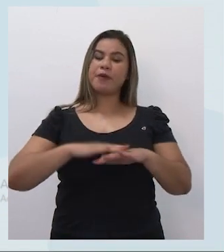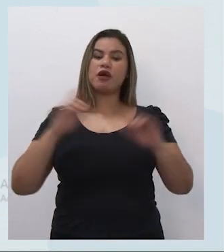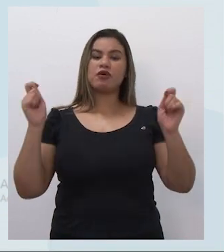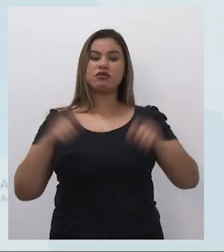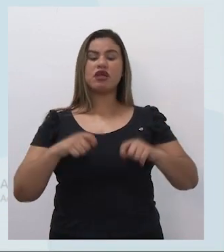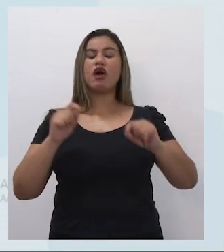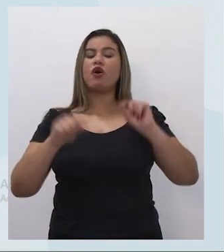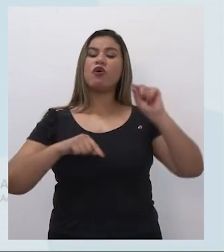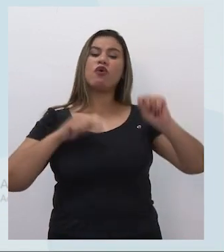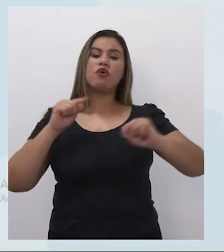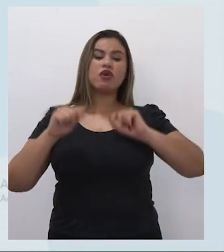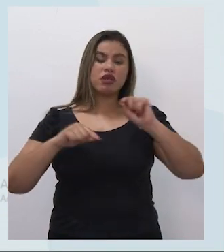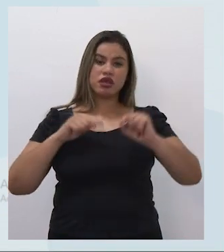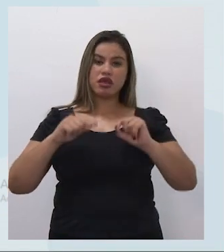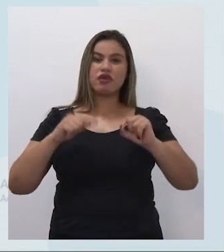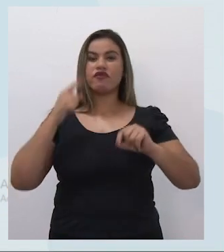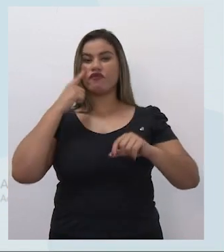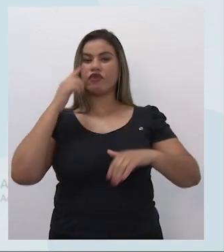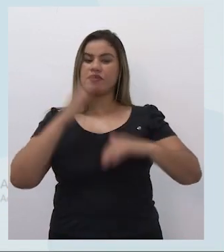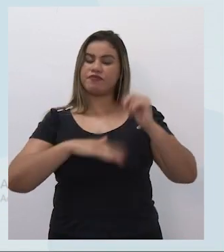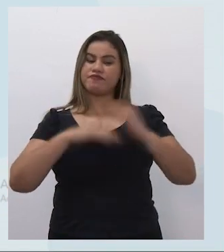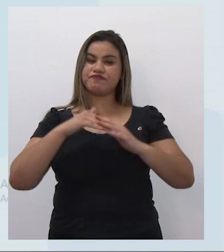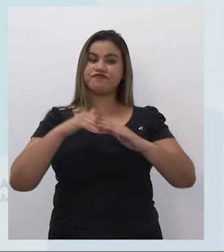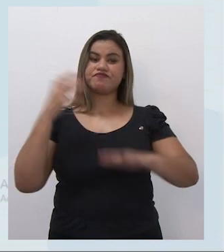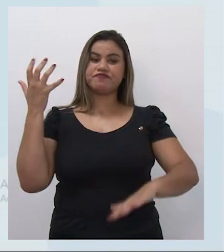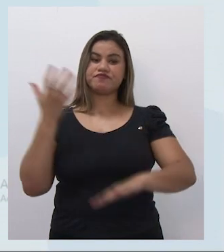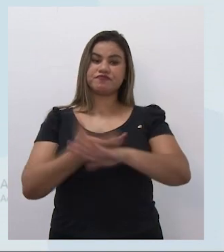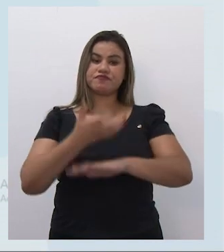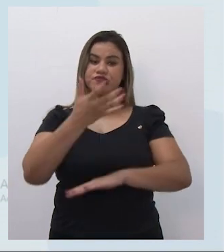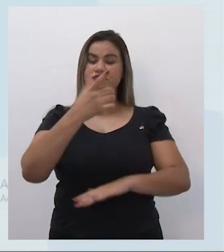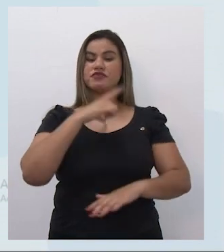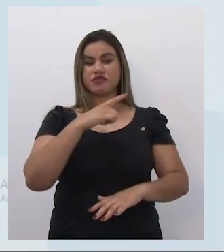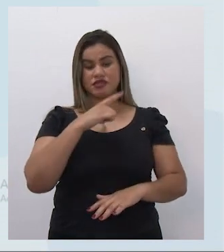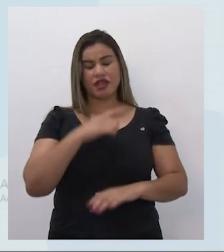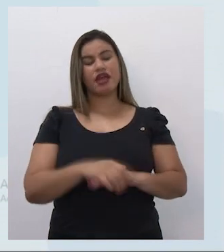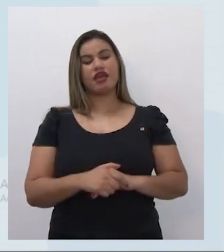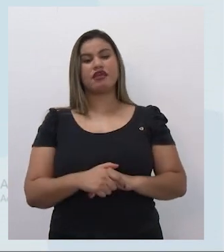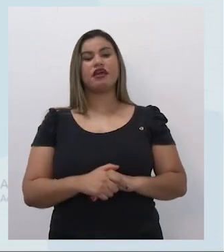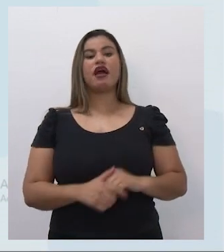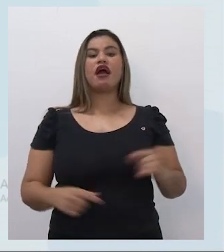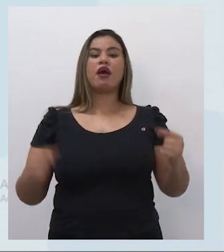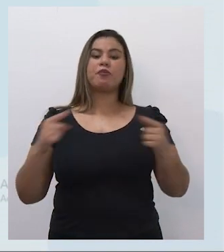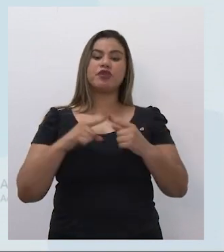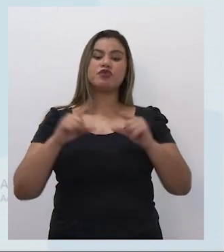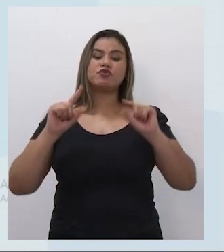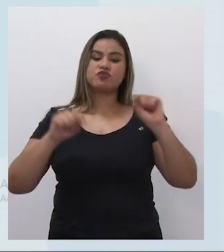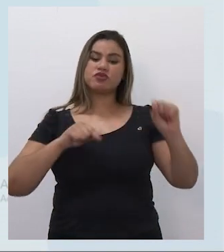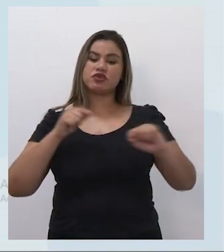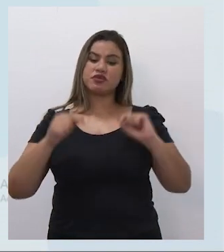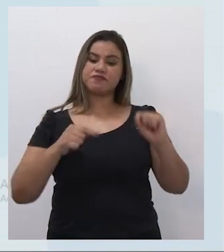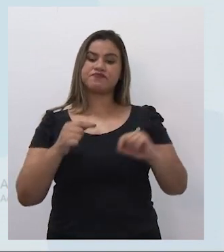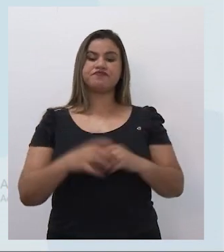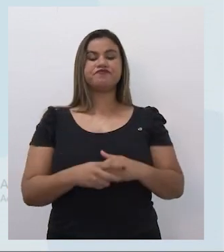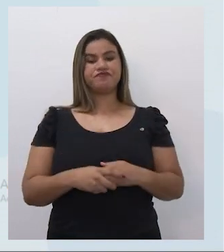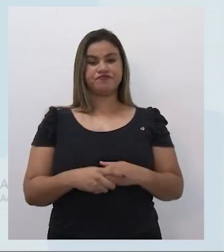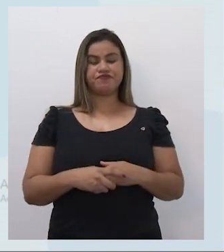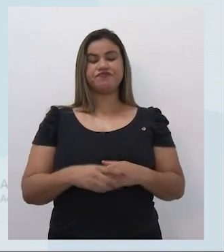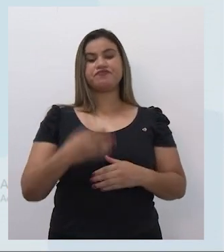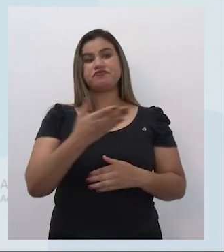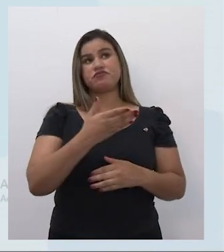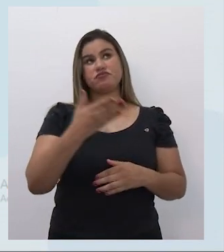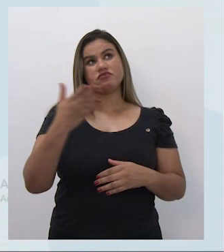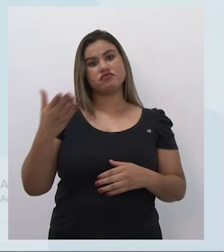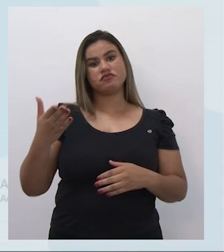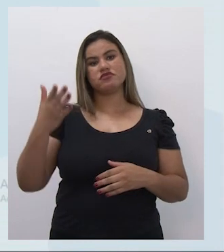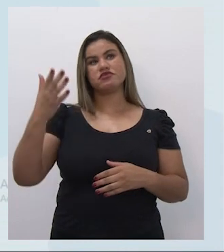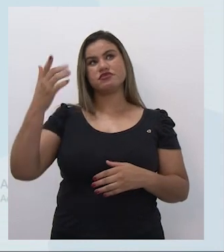nessas habilidades a interdisciplinaridade presente. E como eu suponho, né, que na mente de vocês já deve